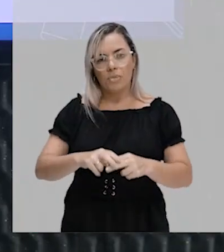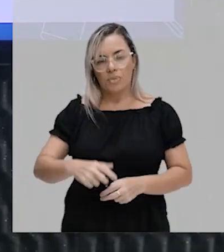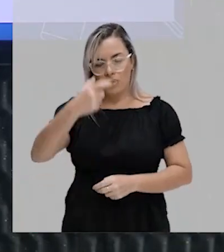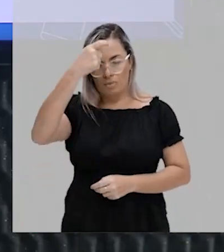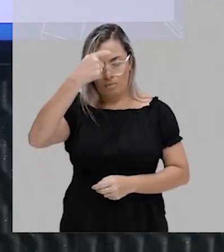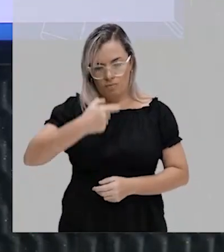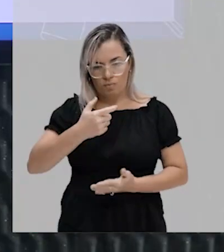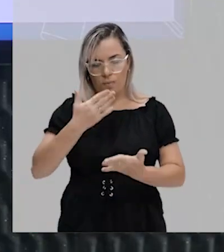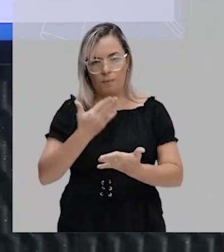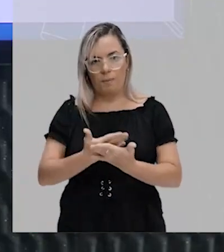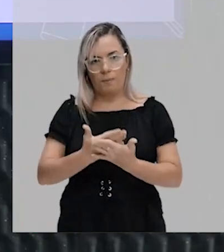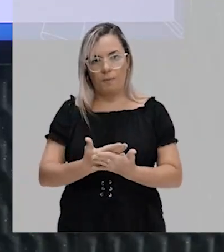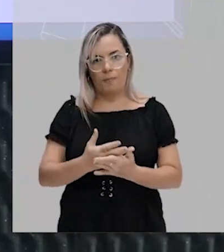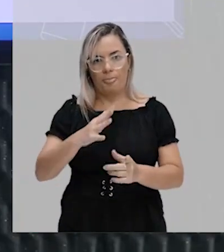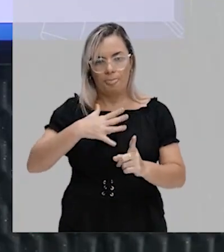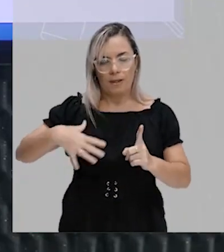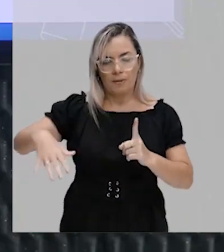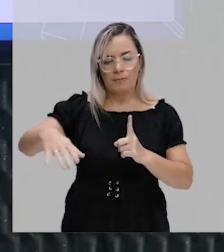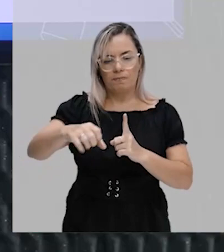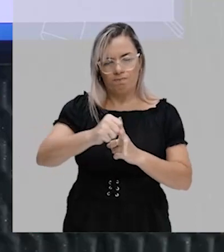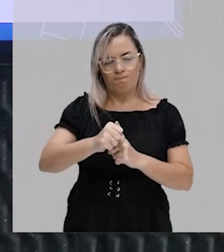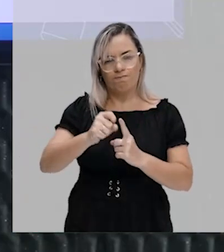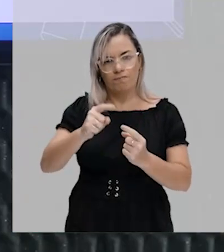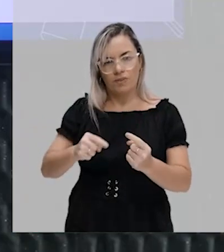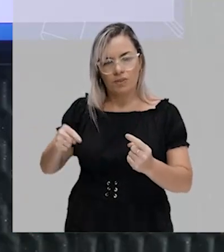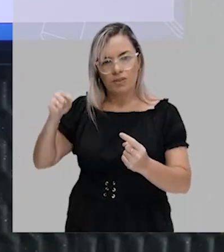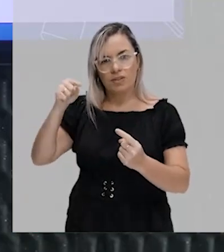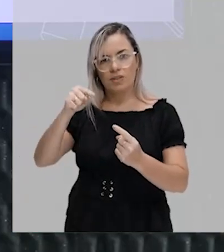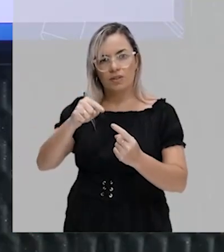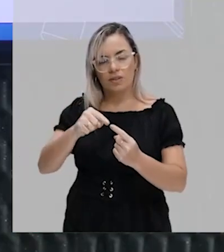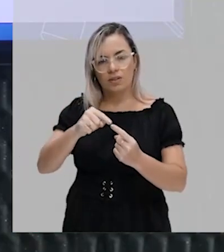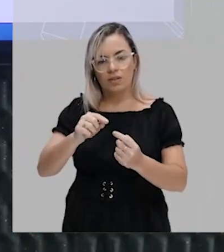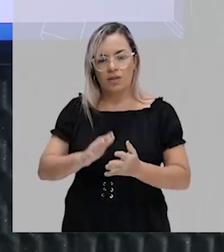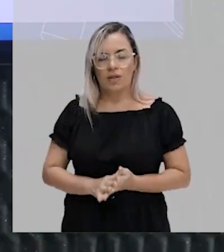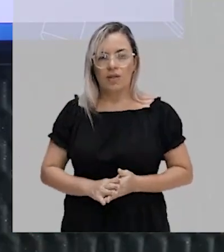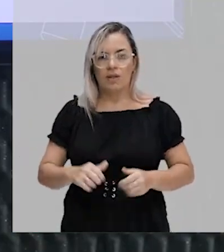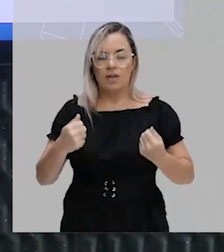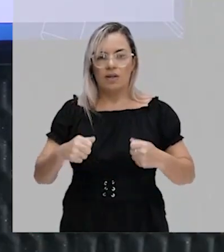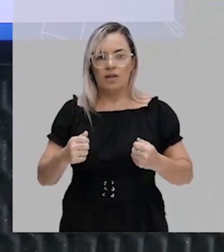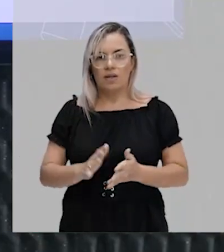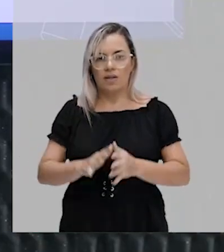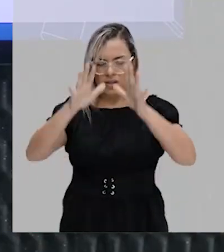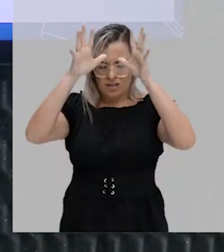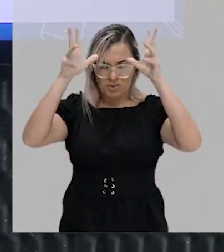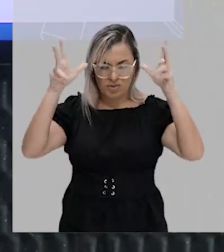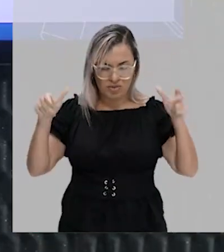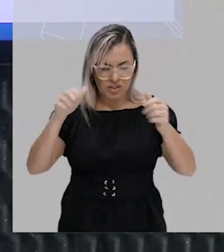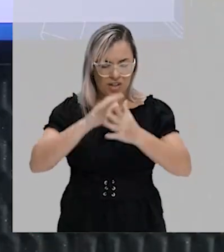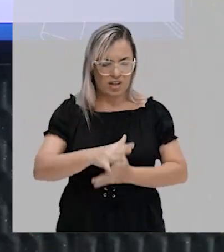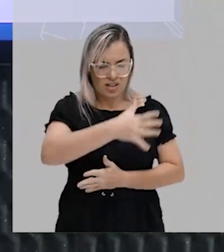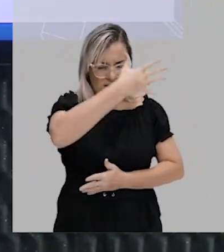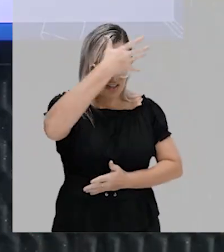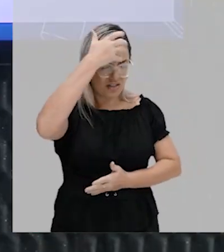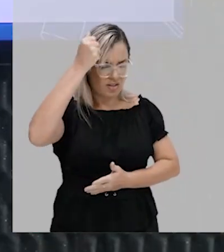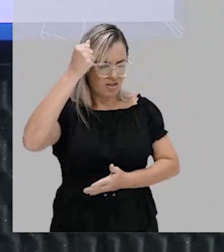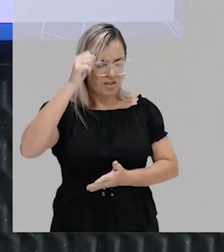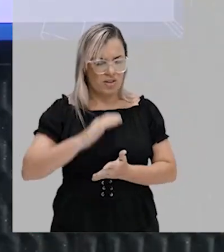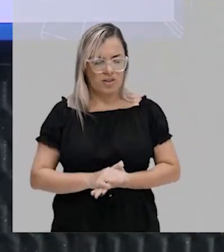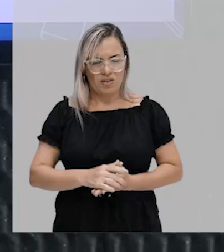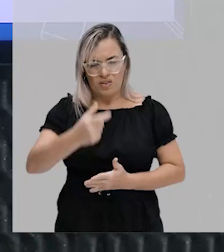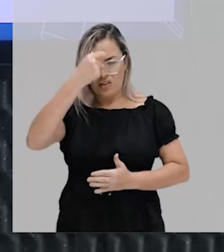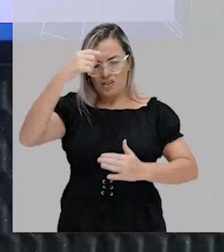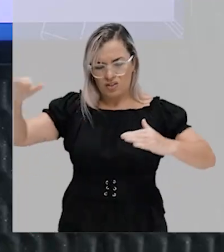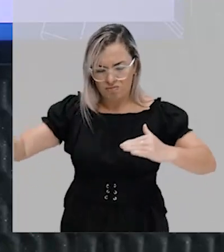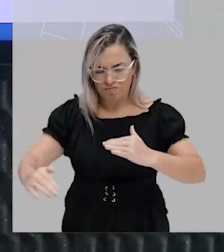tarefa, ele precisa se desconectar, ele precisa esquecer aquilo que vem do senso